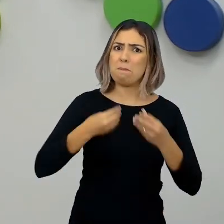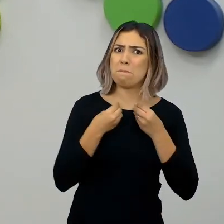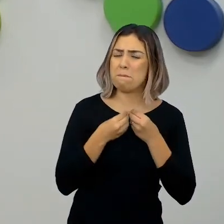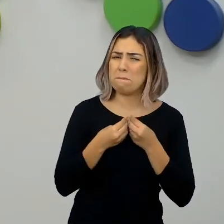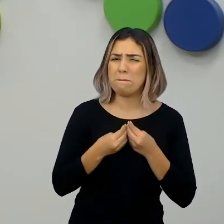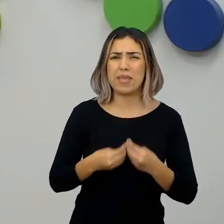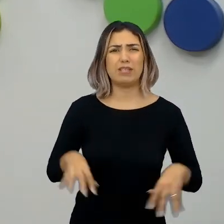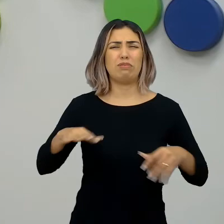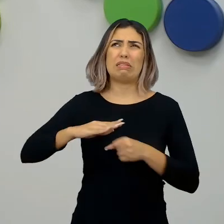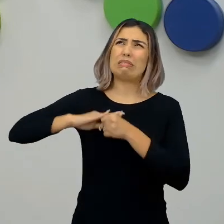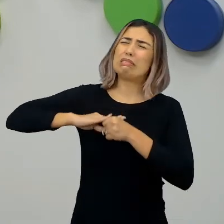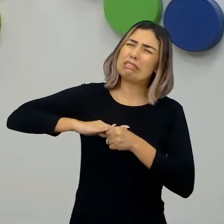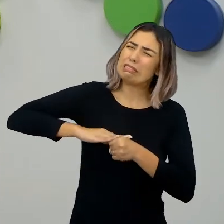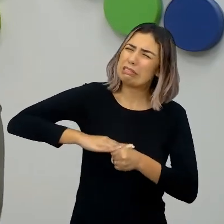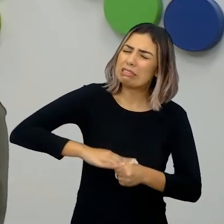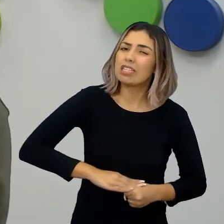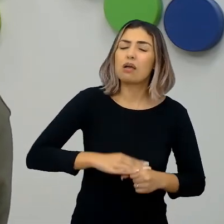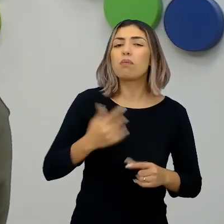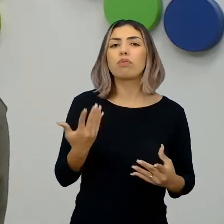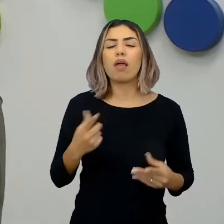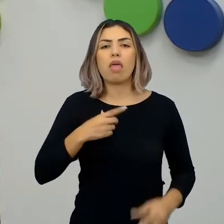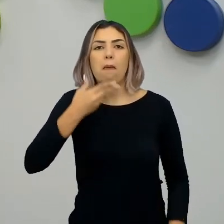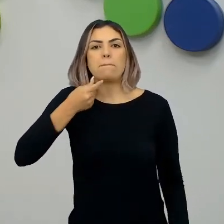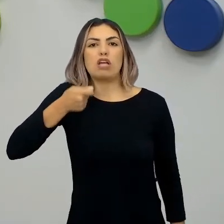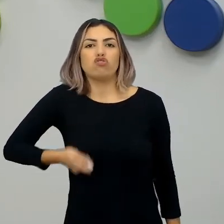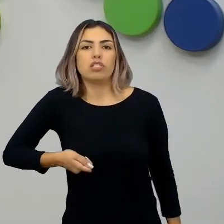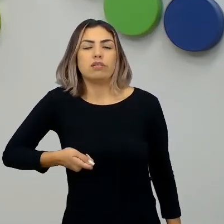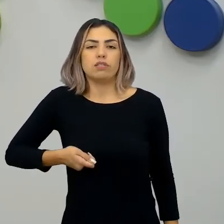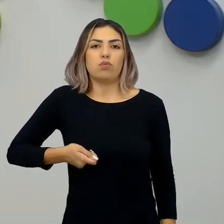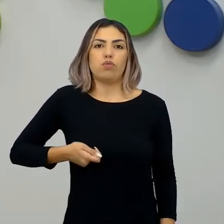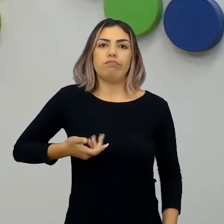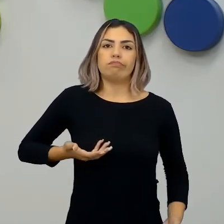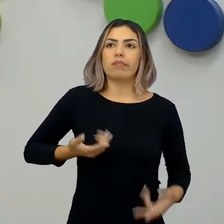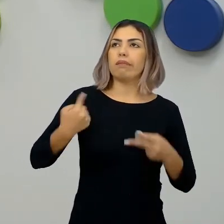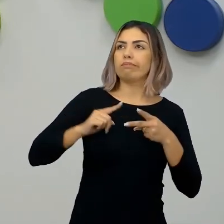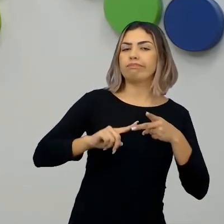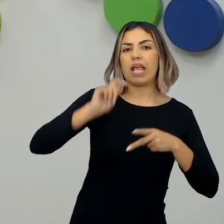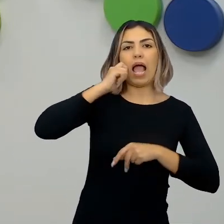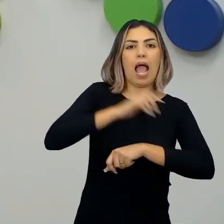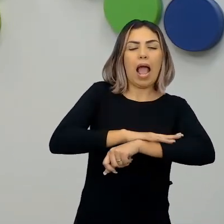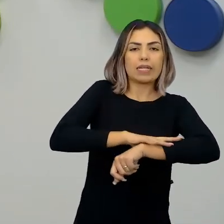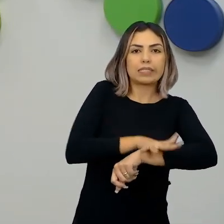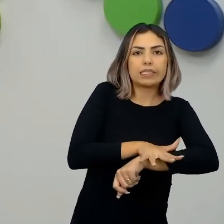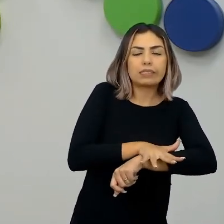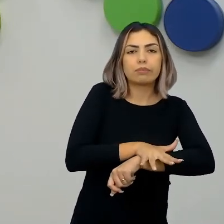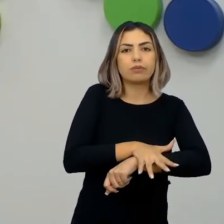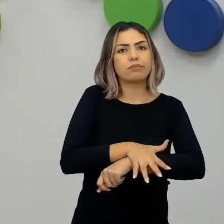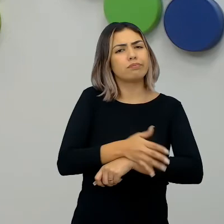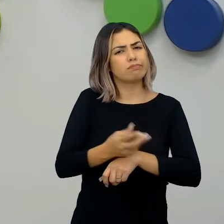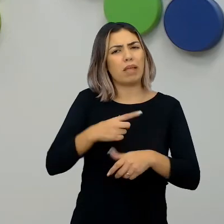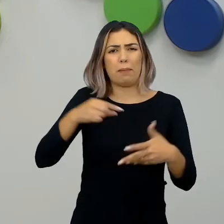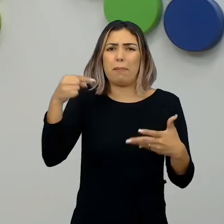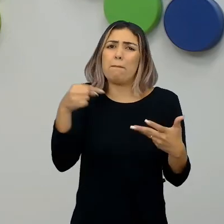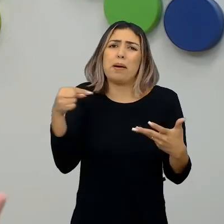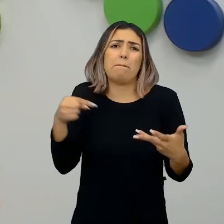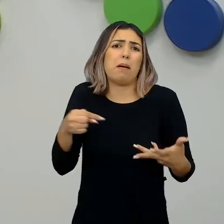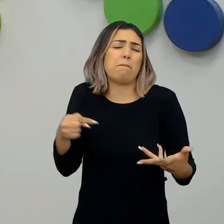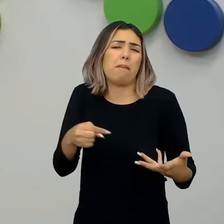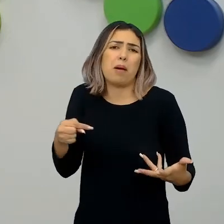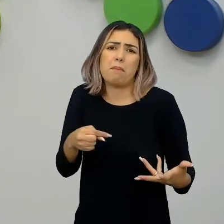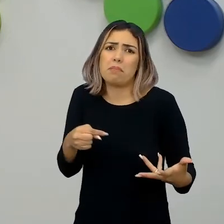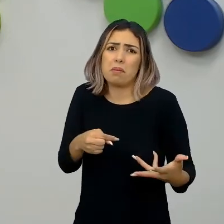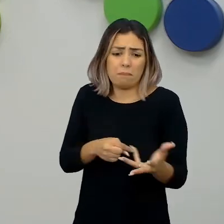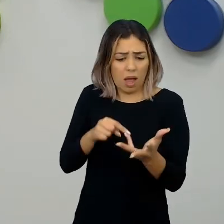tudo isso se soma, né? O machismo com o racismo, com outros fenômenos que são estruturais também, e essa